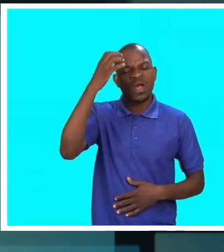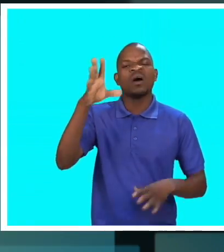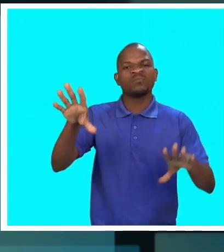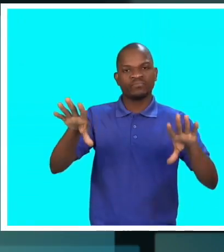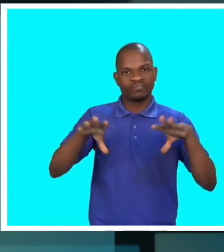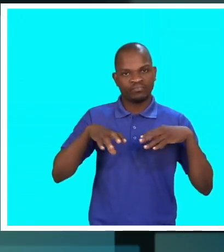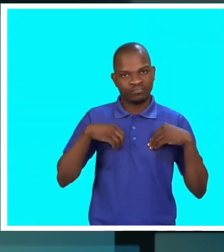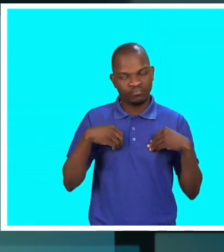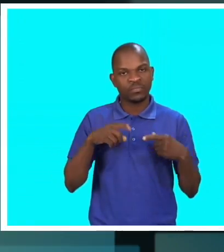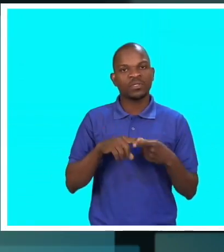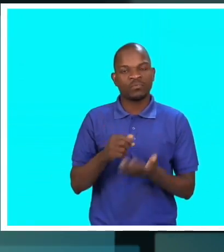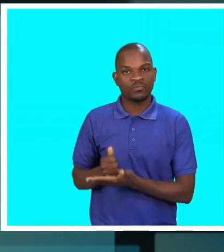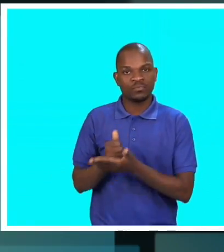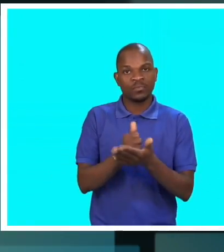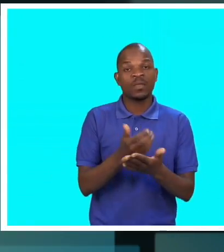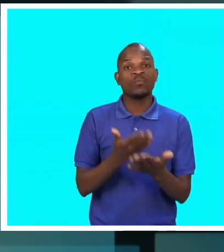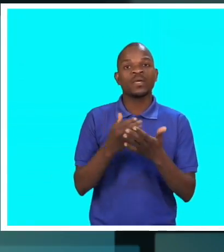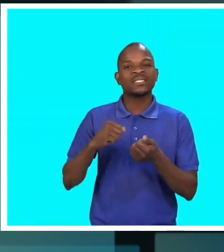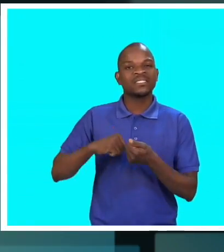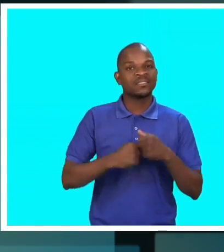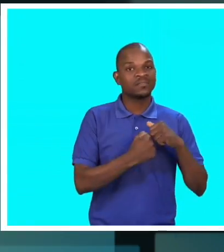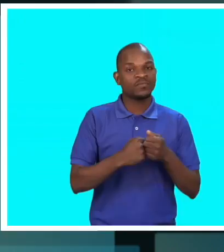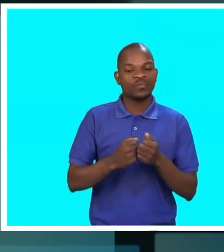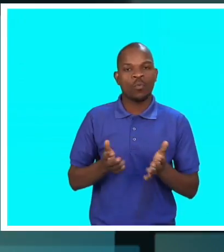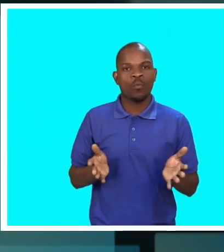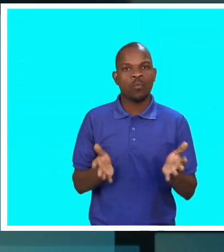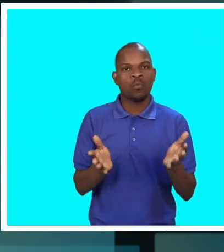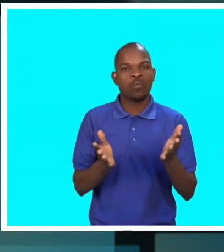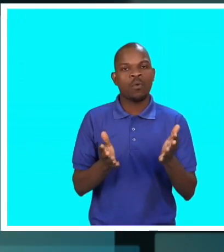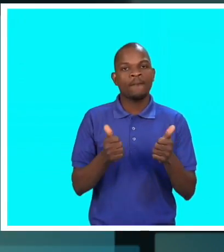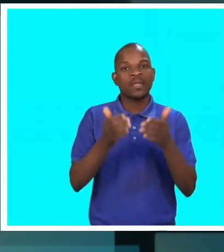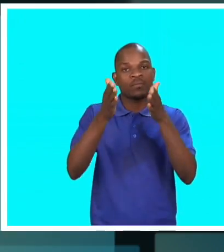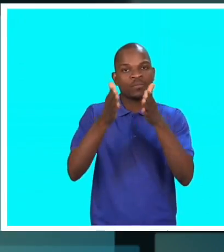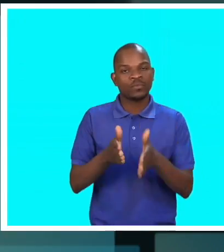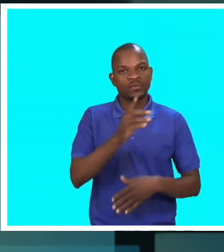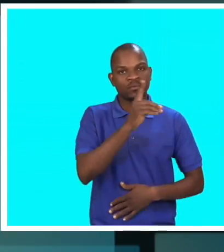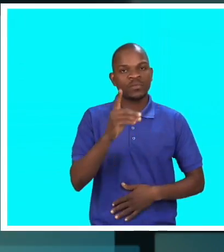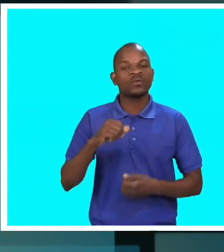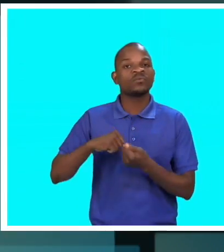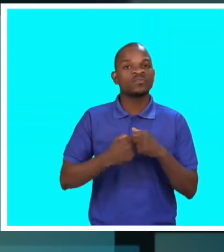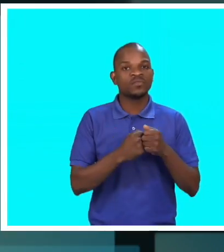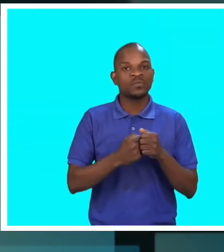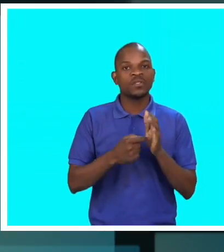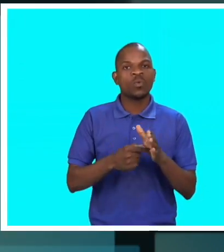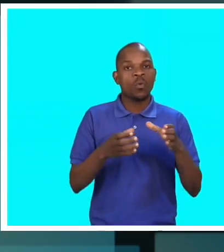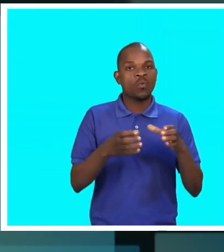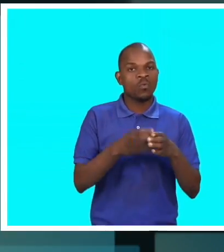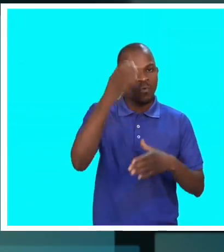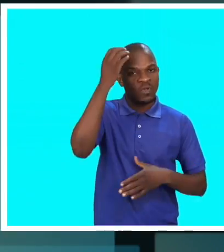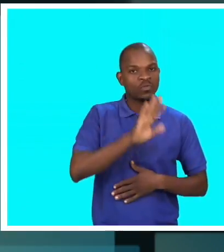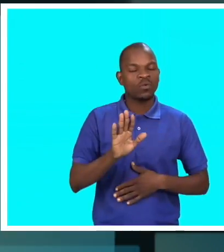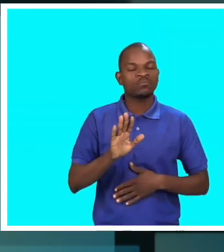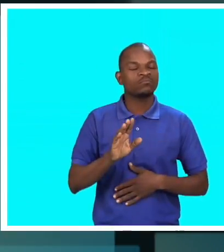acarinhamos, porque o desafio de promover o bem-estar da pessoa com deficiência é um